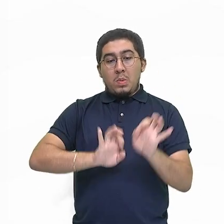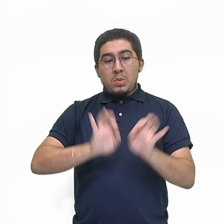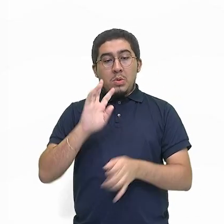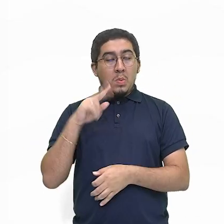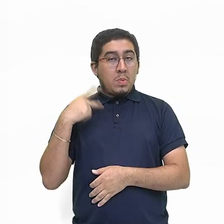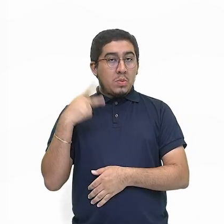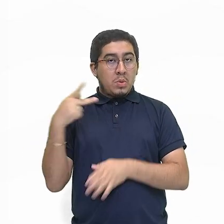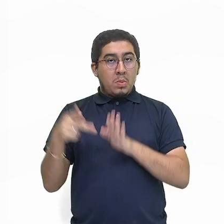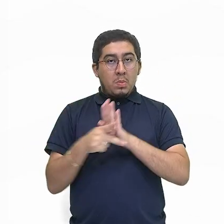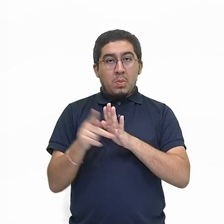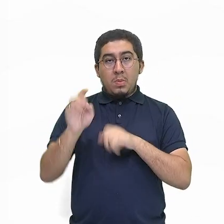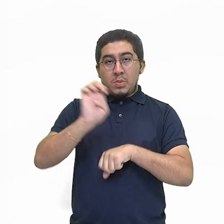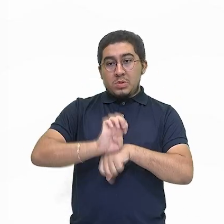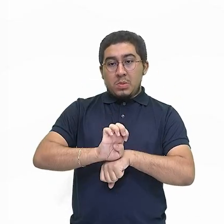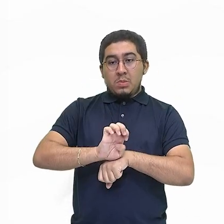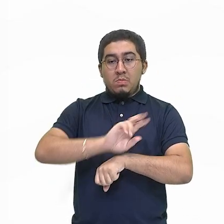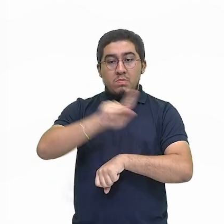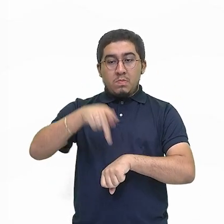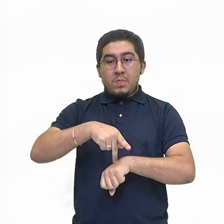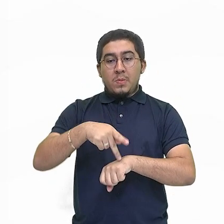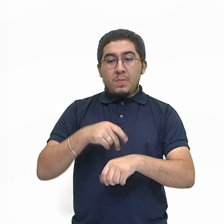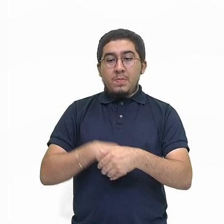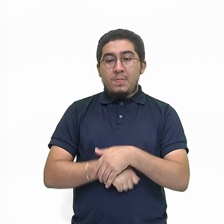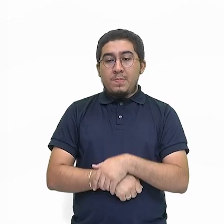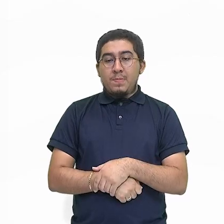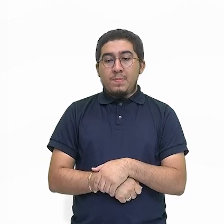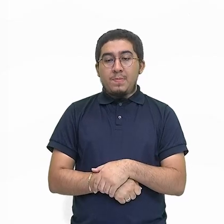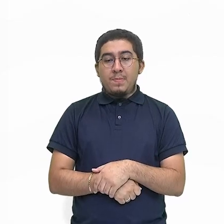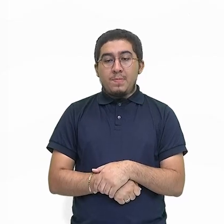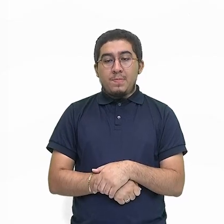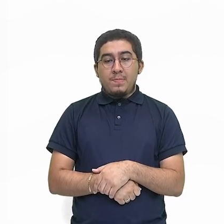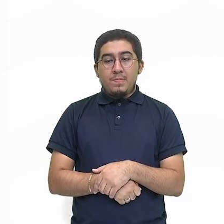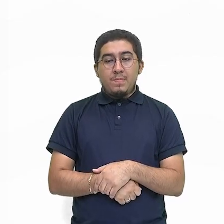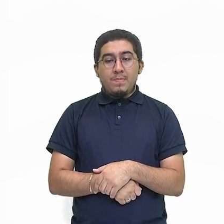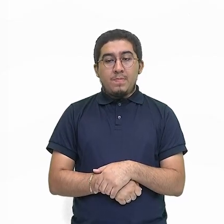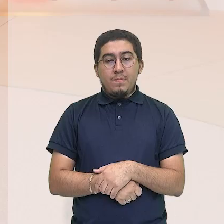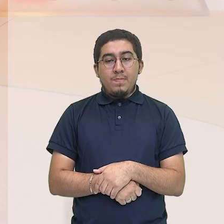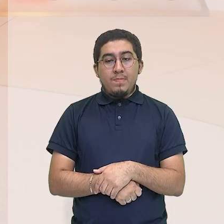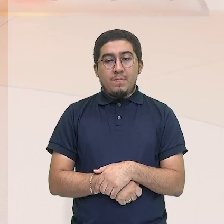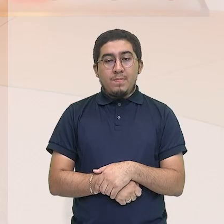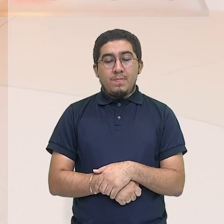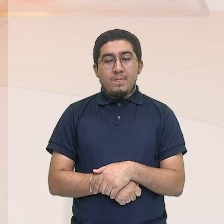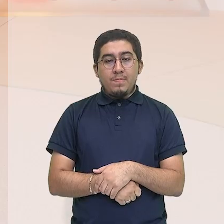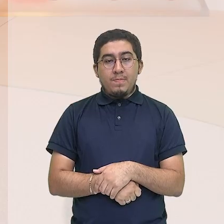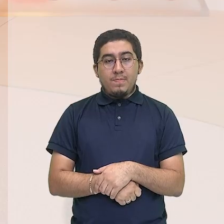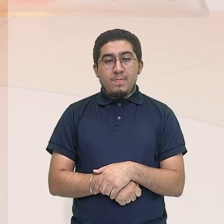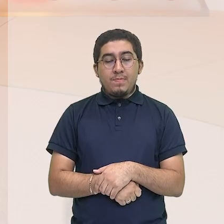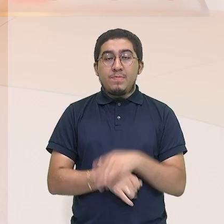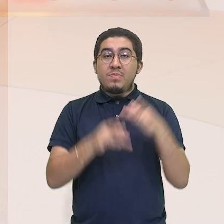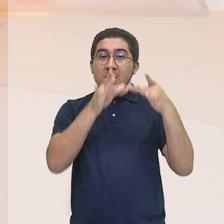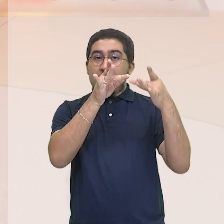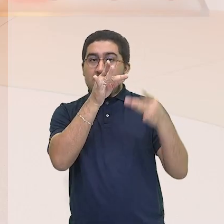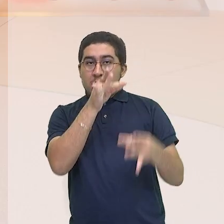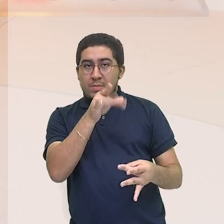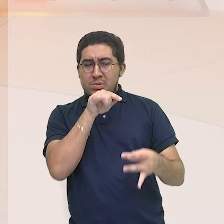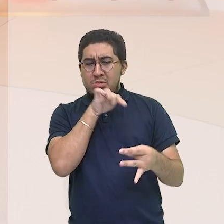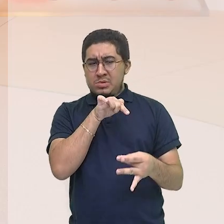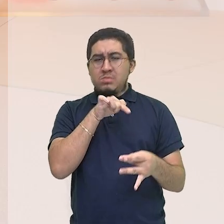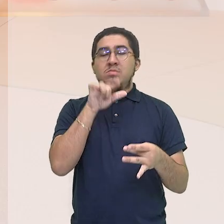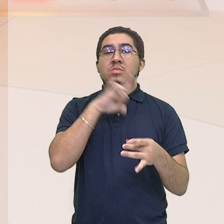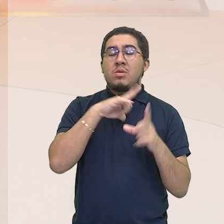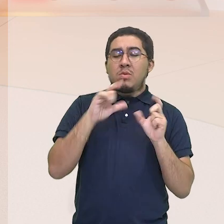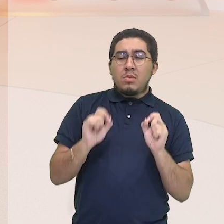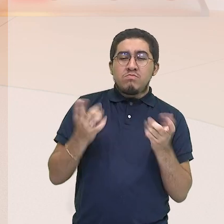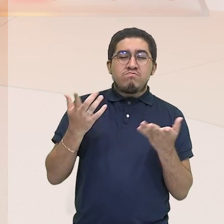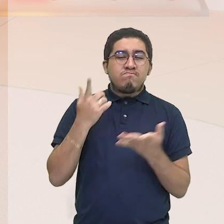da soberania para a organização política dos Estados. Este detalhamento é